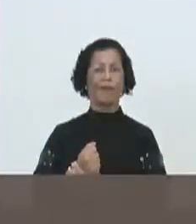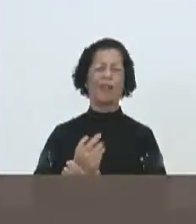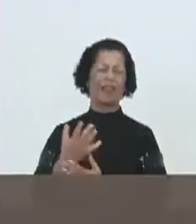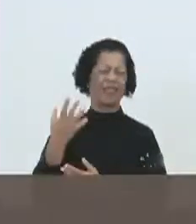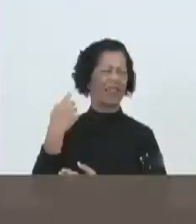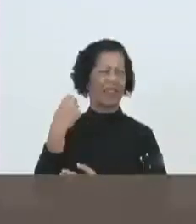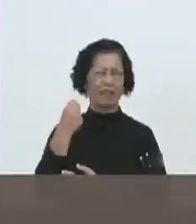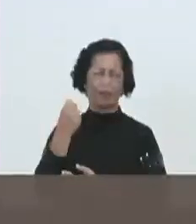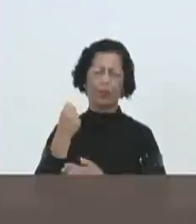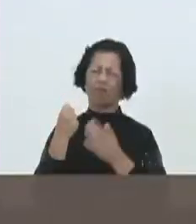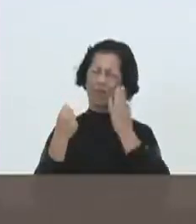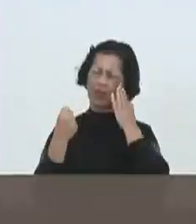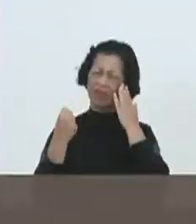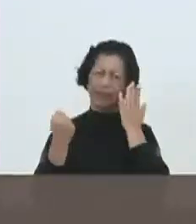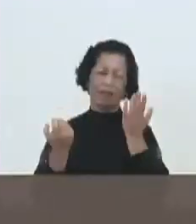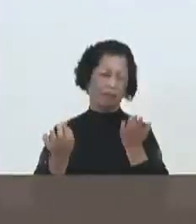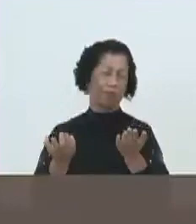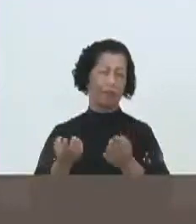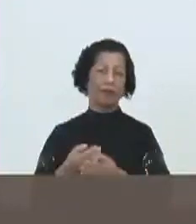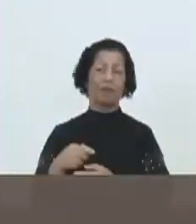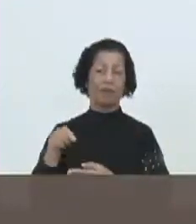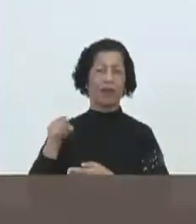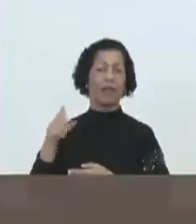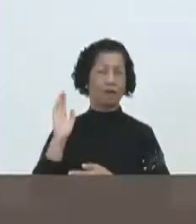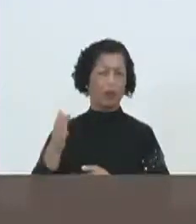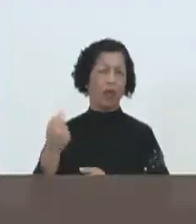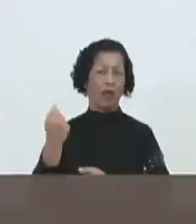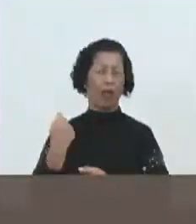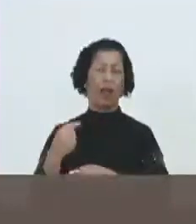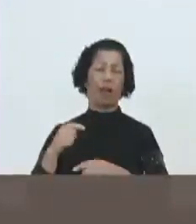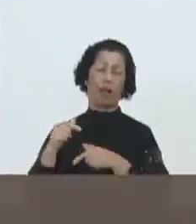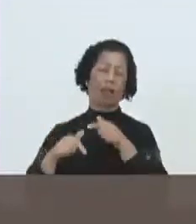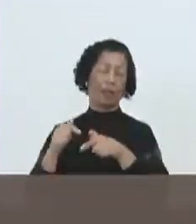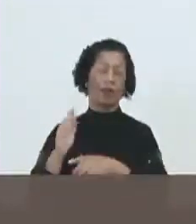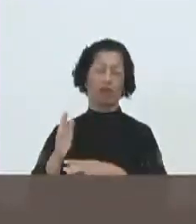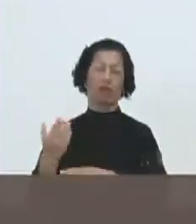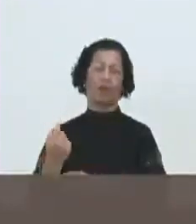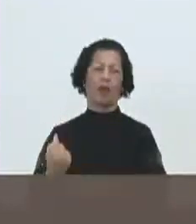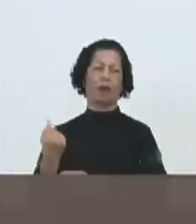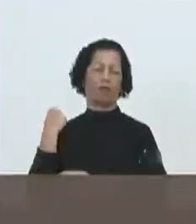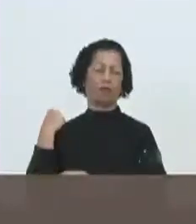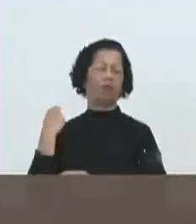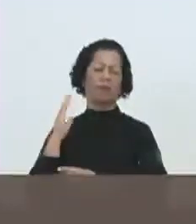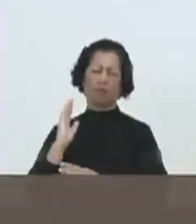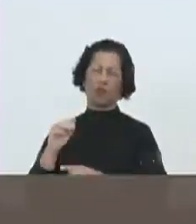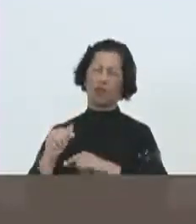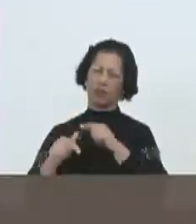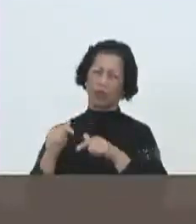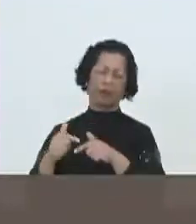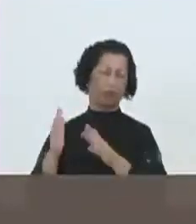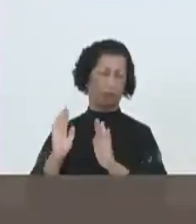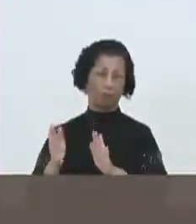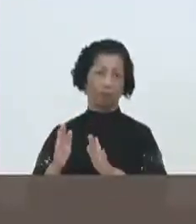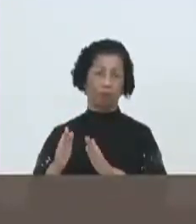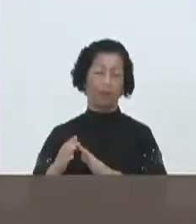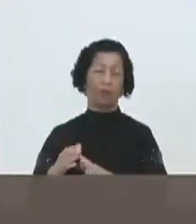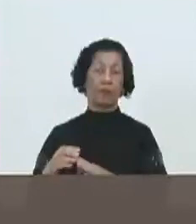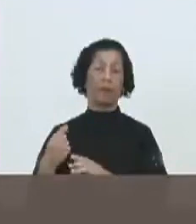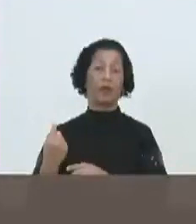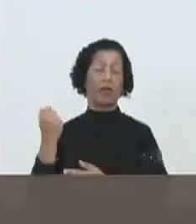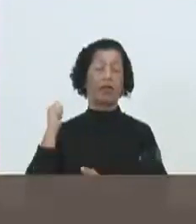aposentados porque afinal de conta ele trabalhou então ele não vamos reclamar de tá pagando porque ele pagou de